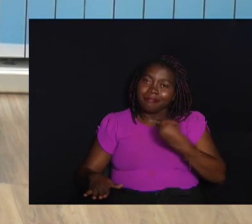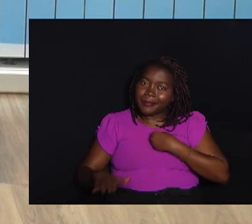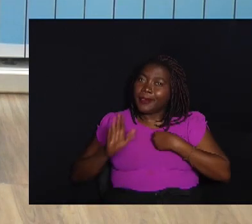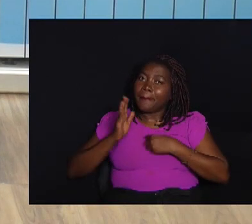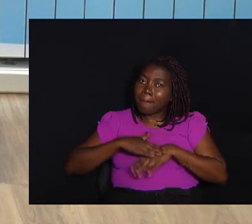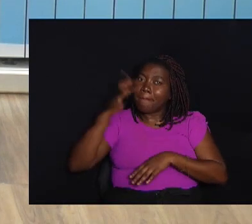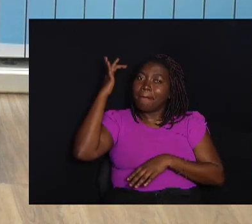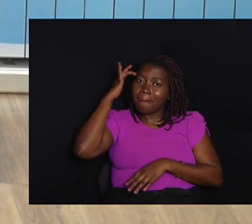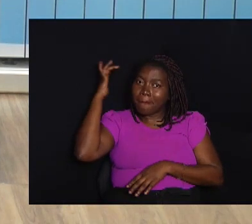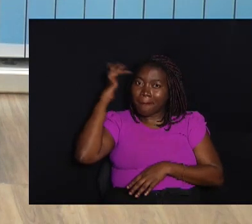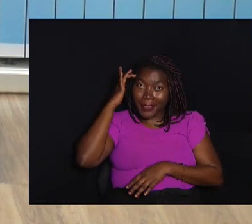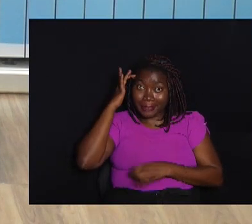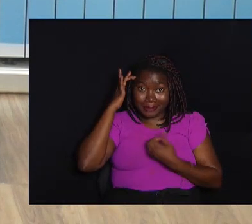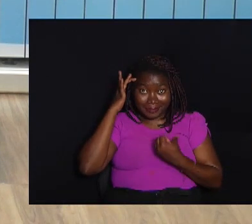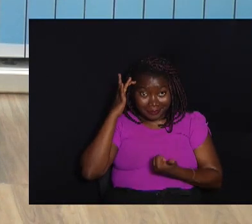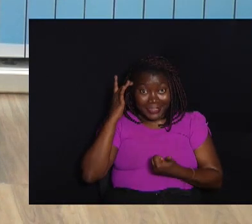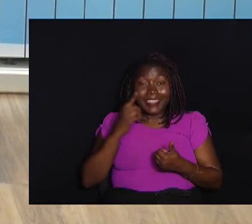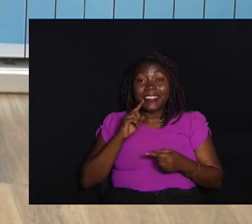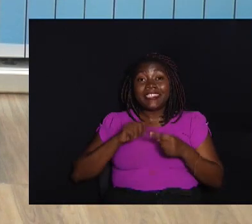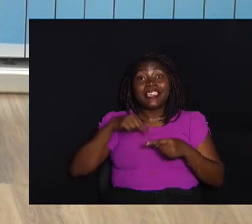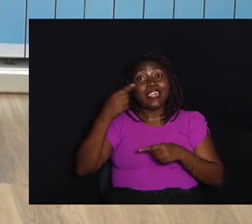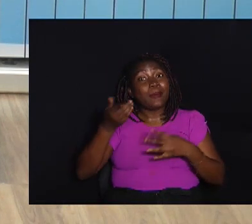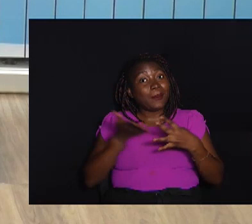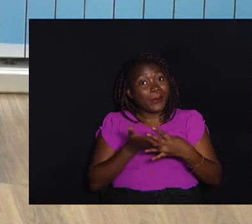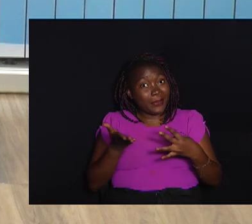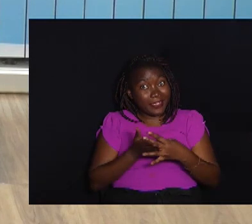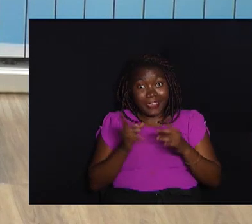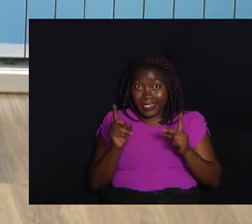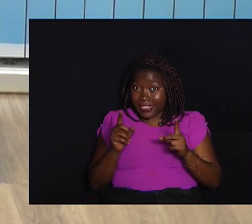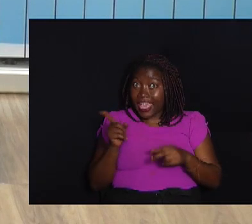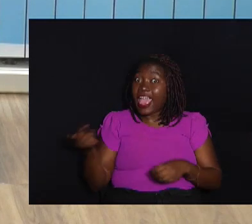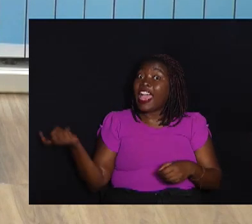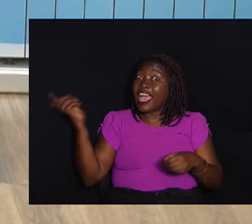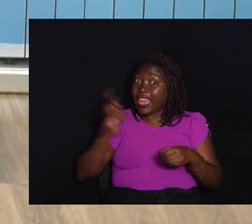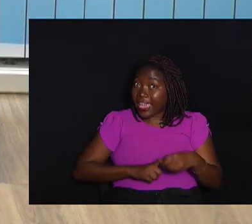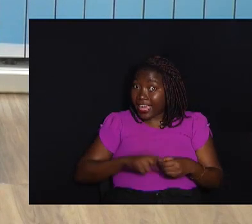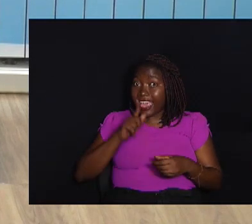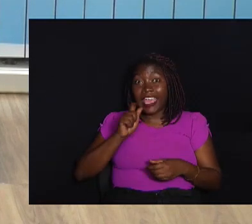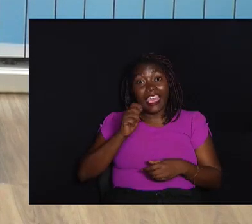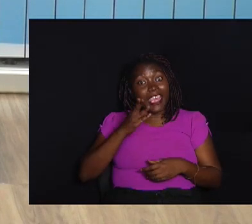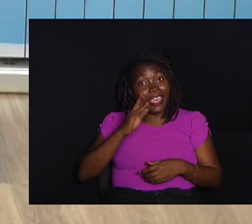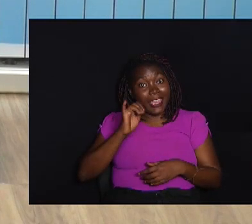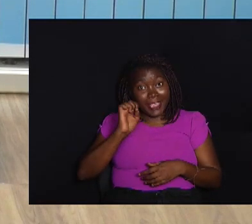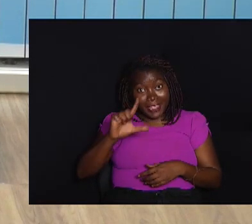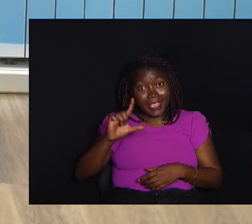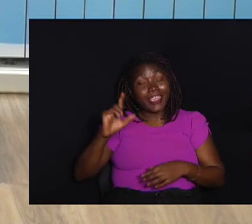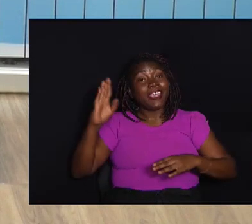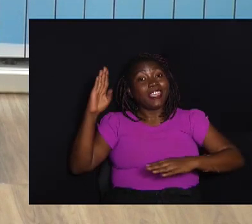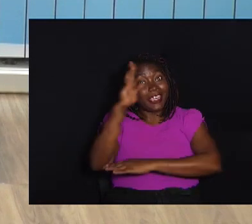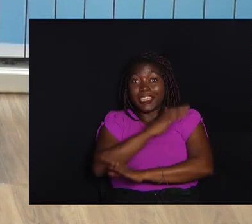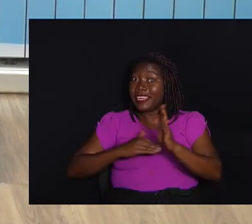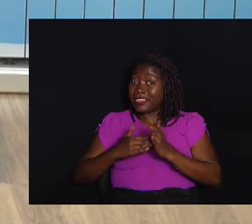consciente, tá bom? Olha, daqui a pouquinho, depois do intervalo comercial, ele está de volta, Gabriel Castro e o Câmara Total